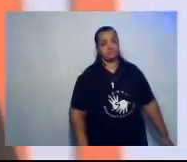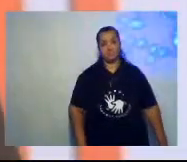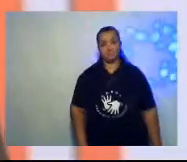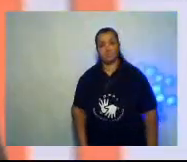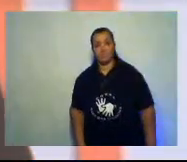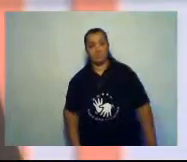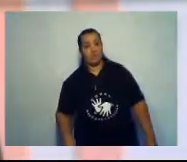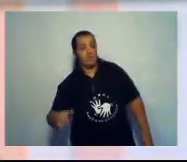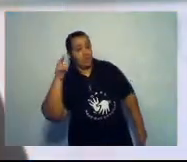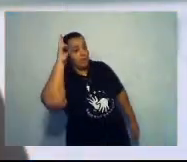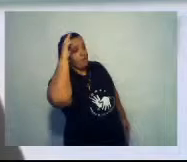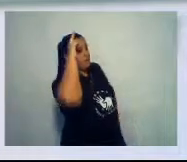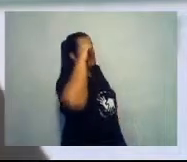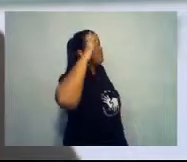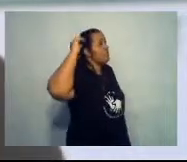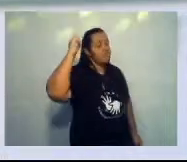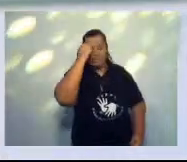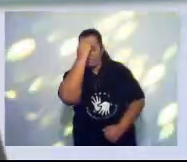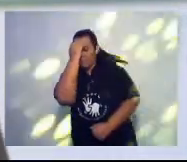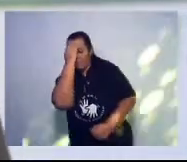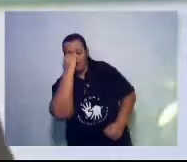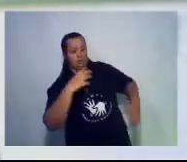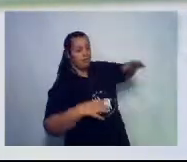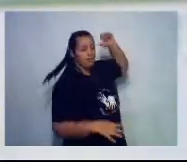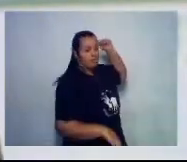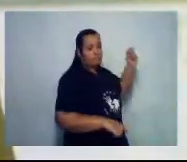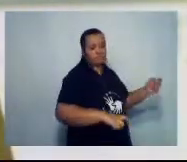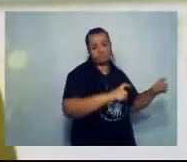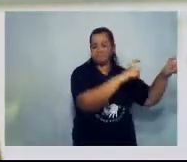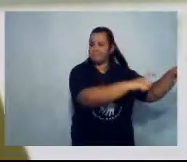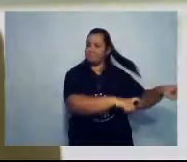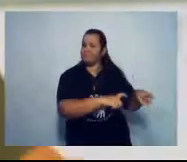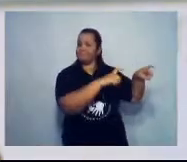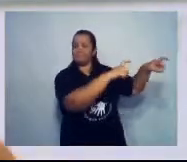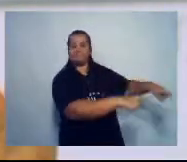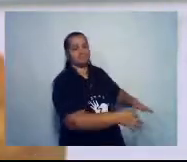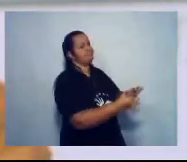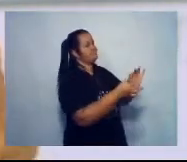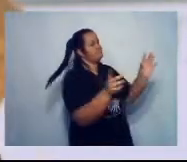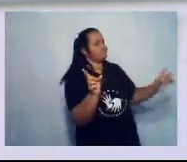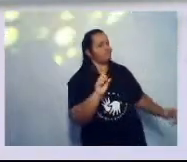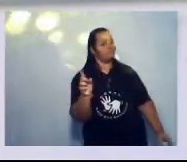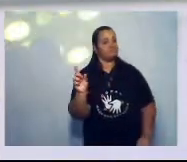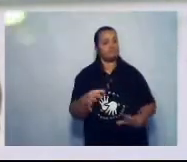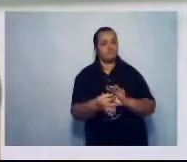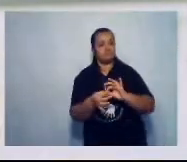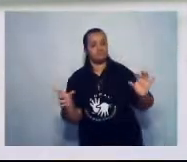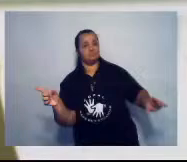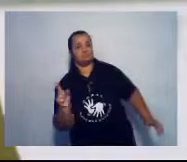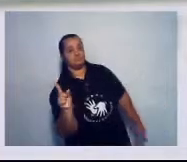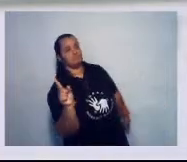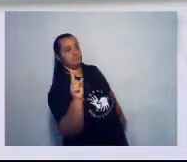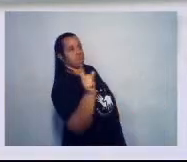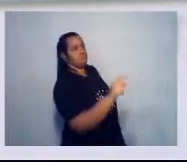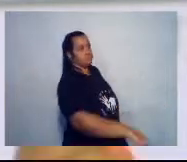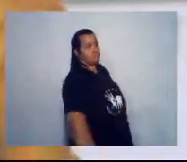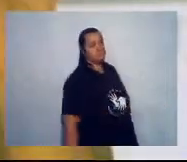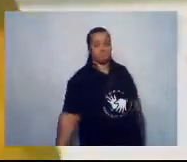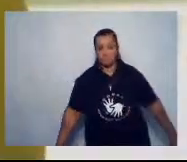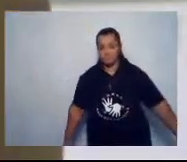não. Deixar de ser vaqueiro. Ouvir forró e ouvir modão. Não deixo, não. Não